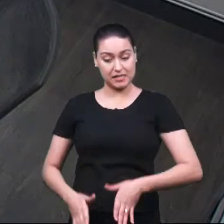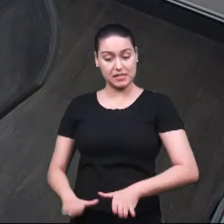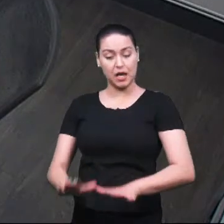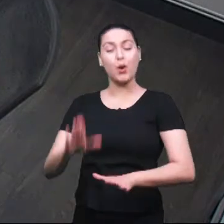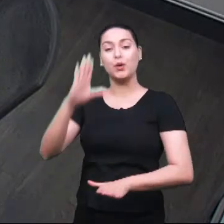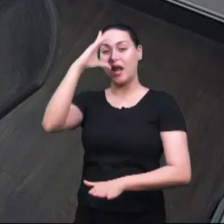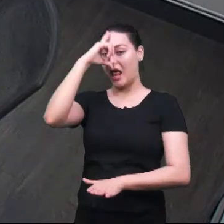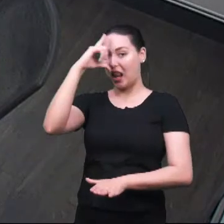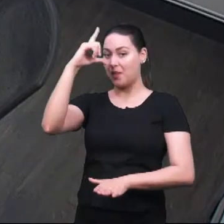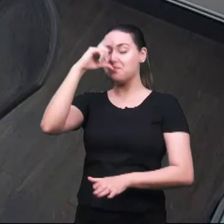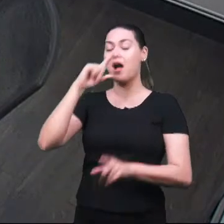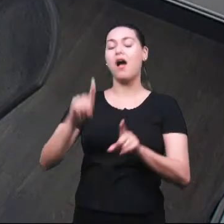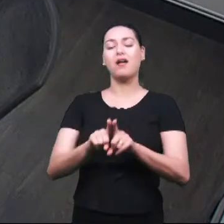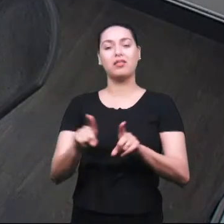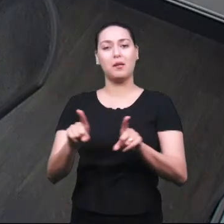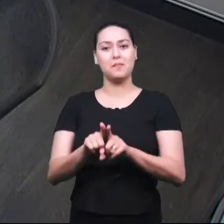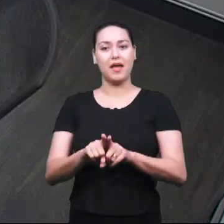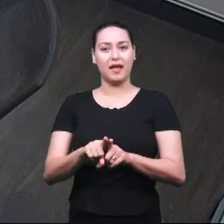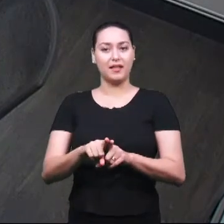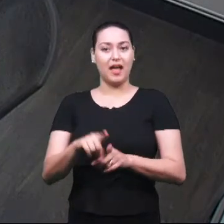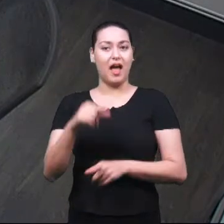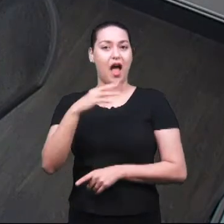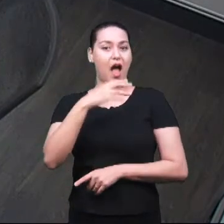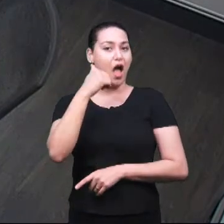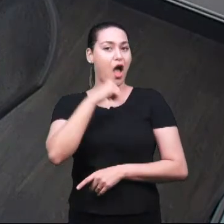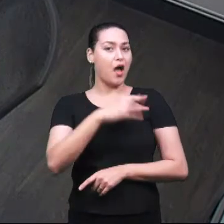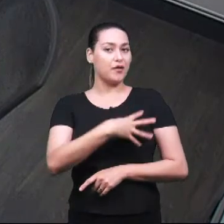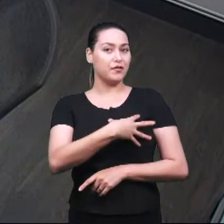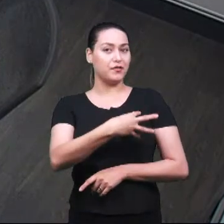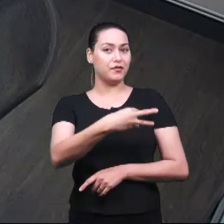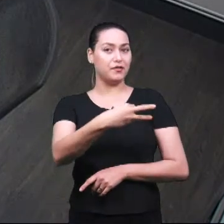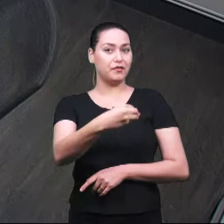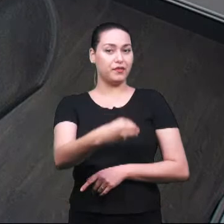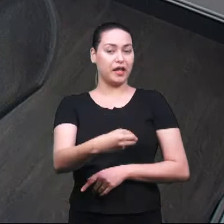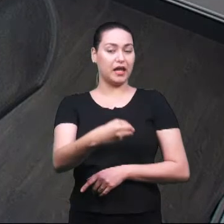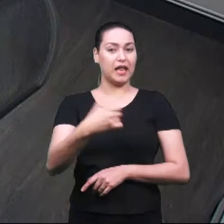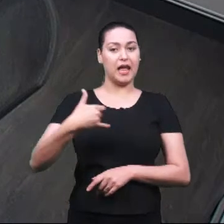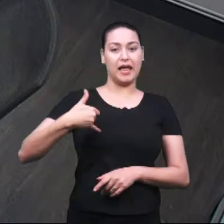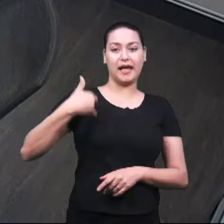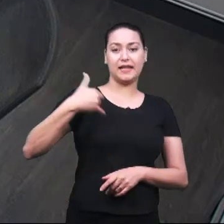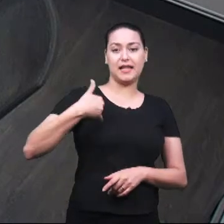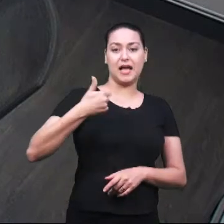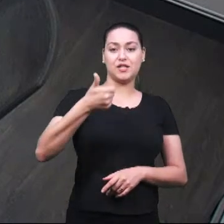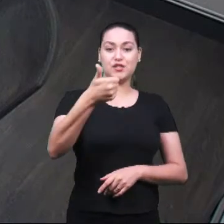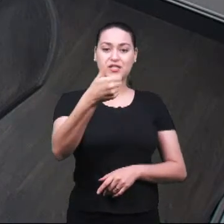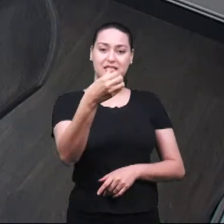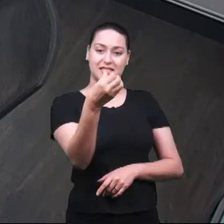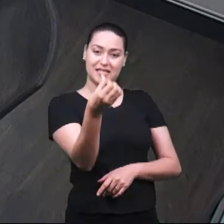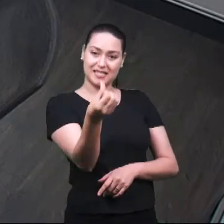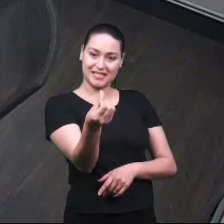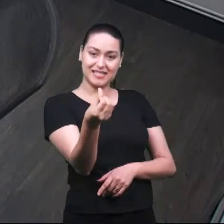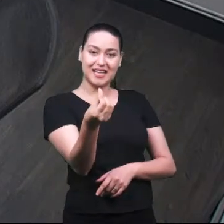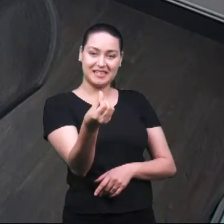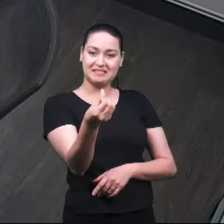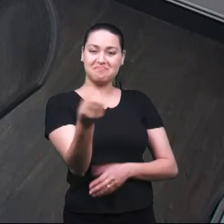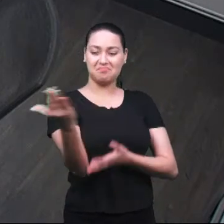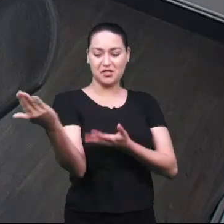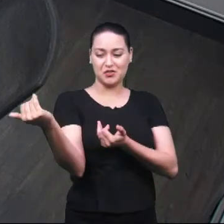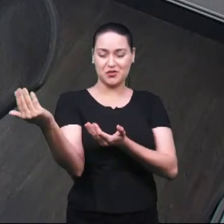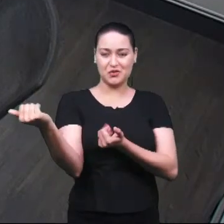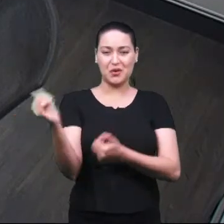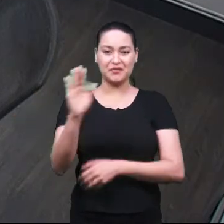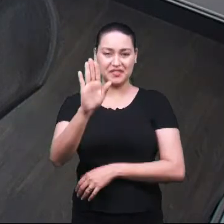Hamburgo. Que idade tem sua filha? A minha filha é uma jovem com 16 anos. Uma jovenzinha. Uma jovem com 16